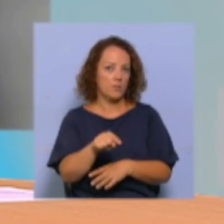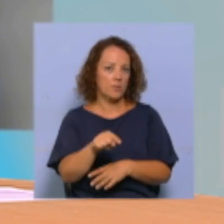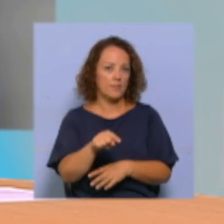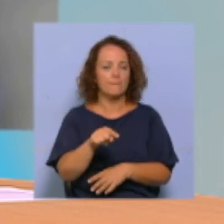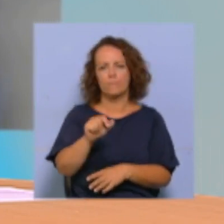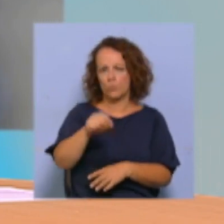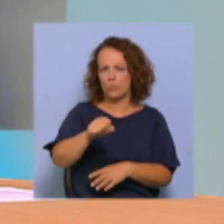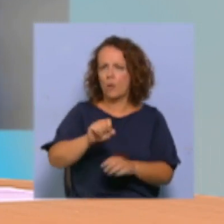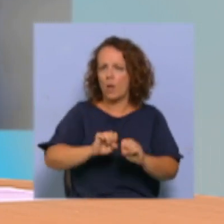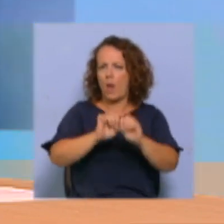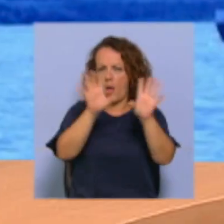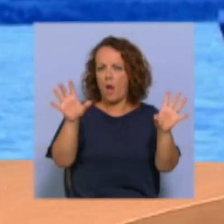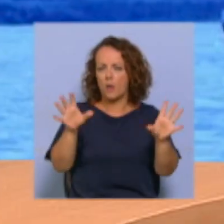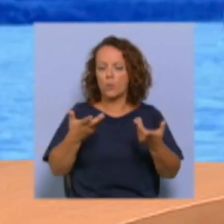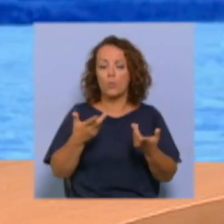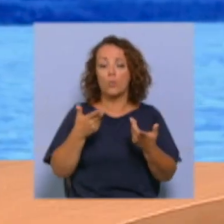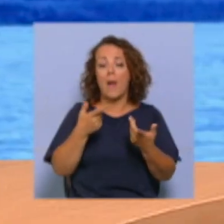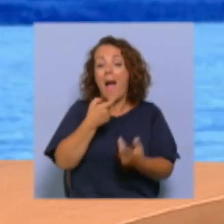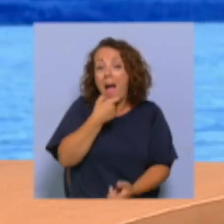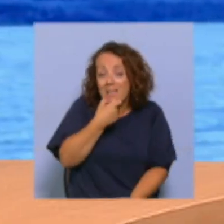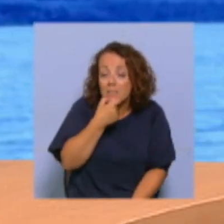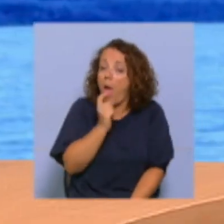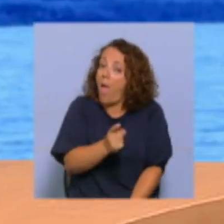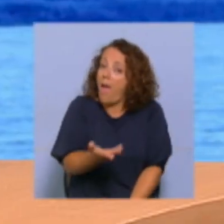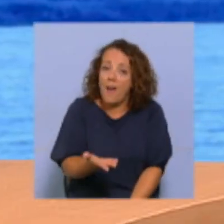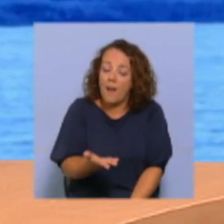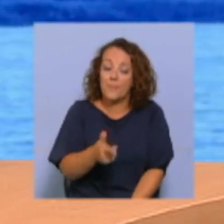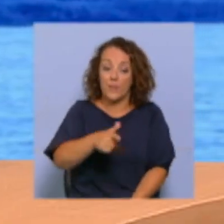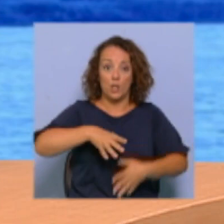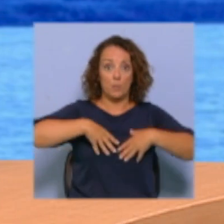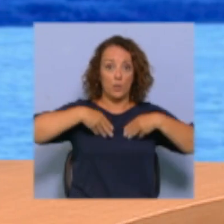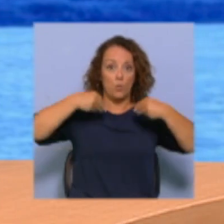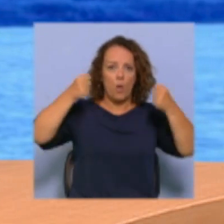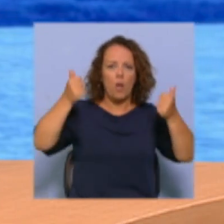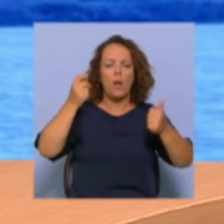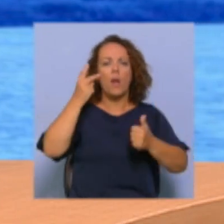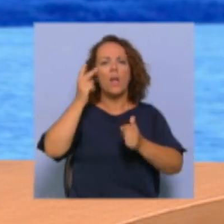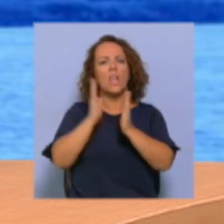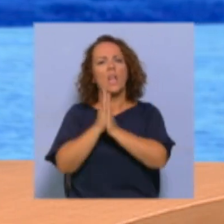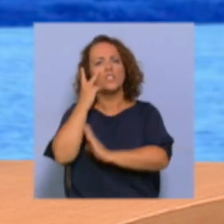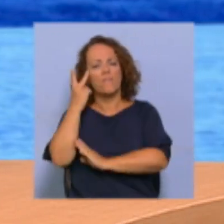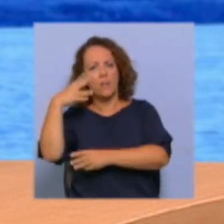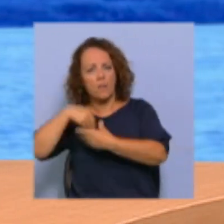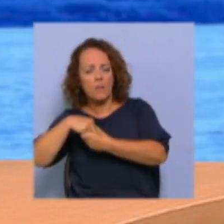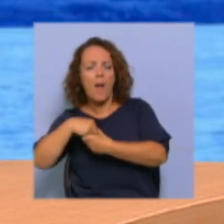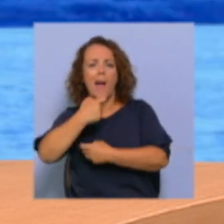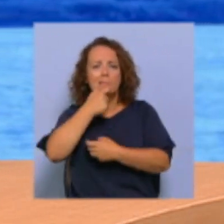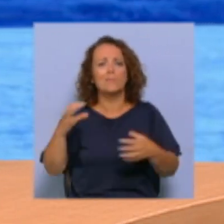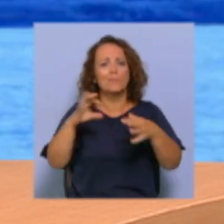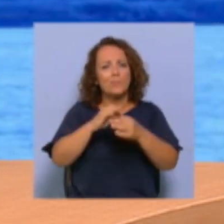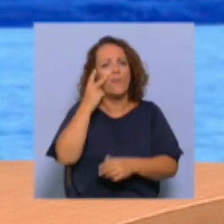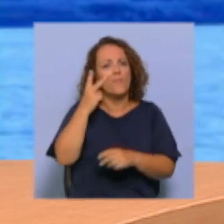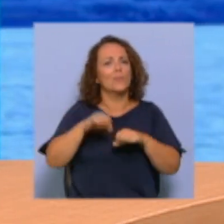Sim, claro. Só faz sentido assim mesmo, não é? A espiritualidade, a vida da Igreja está na vida da sociedade,